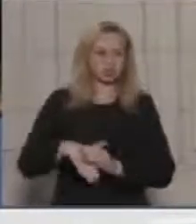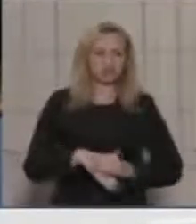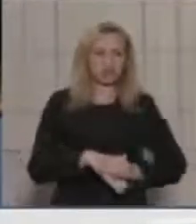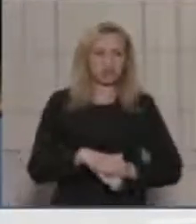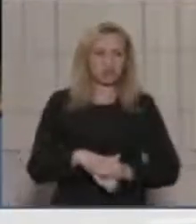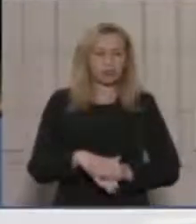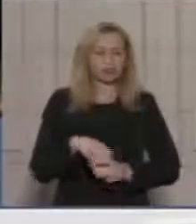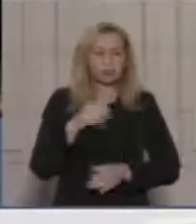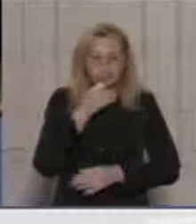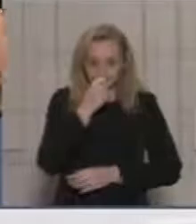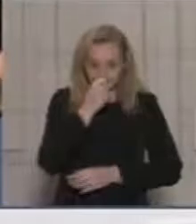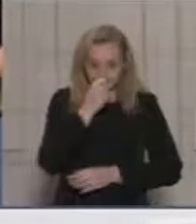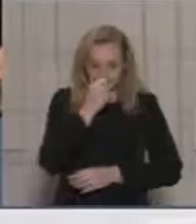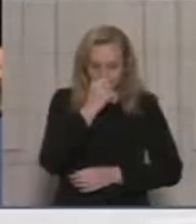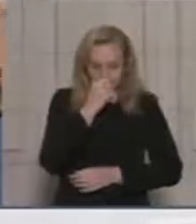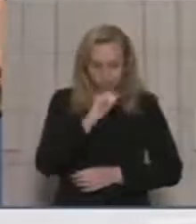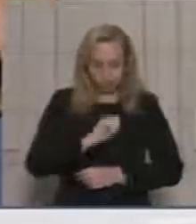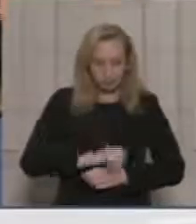Ao mesmo tempo,